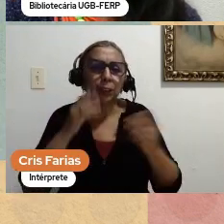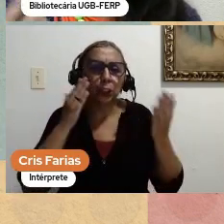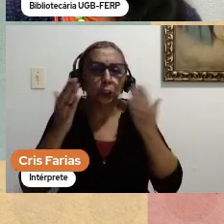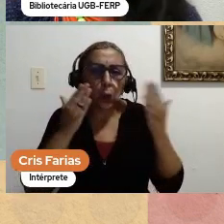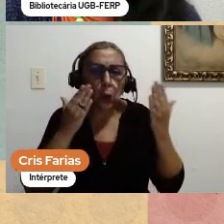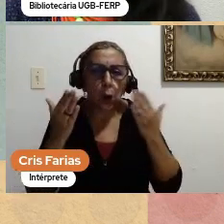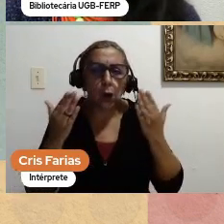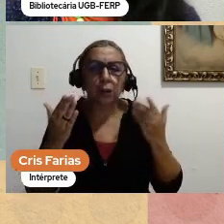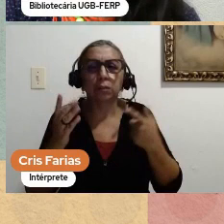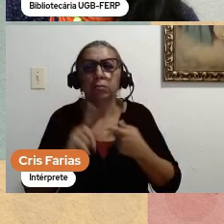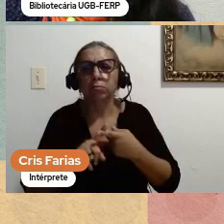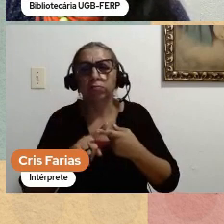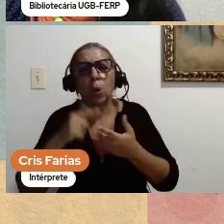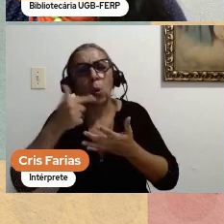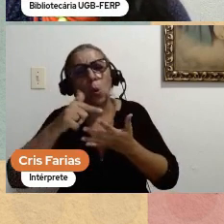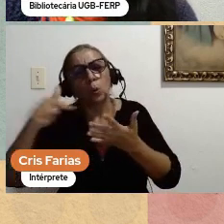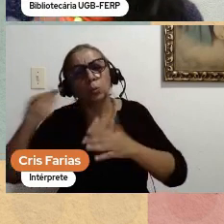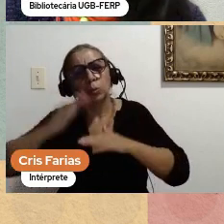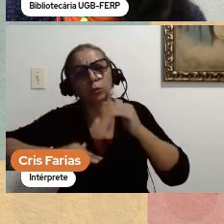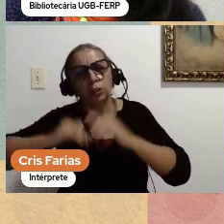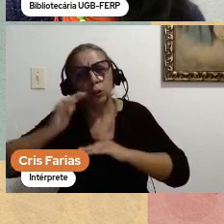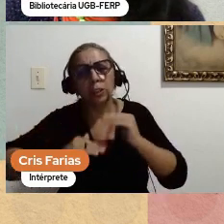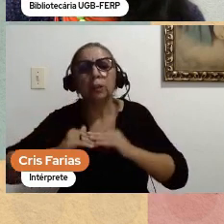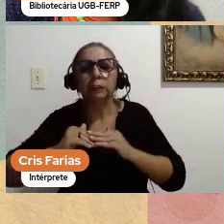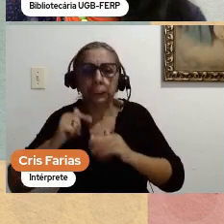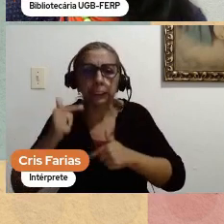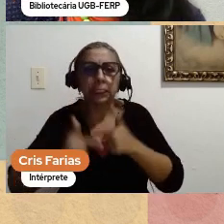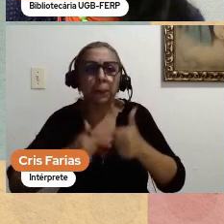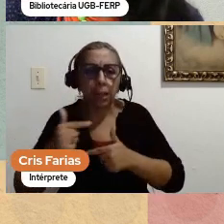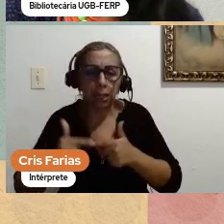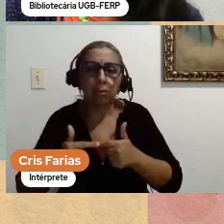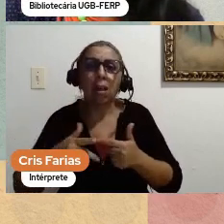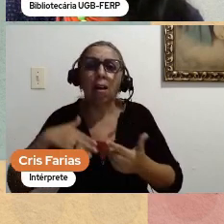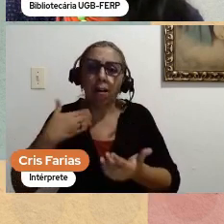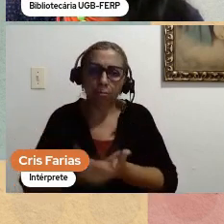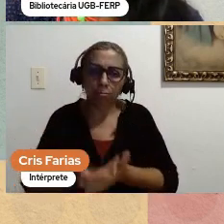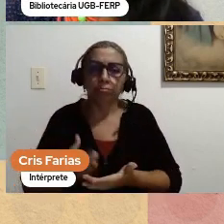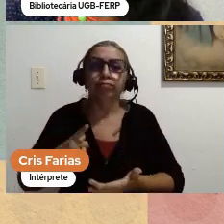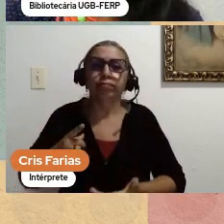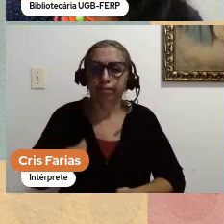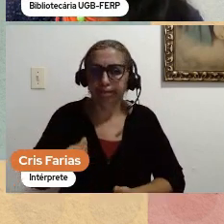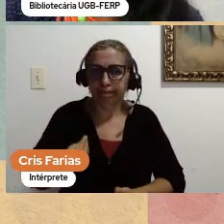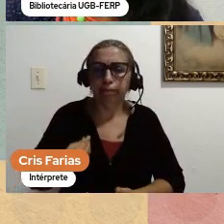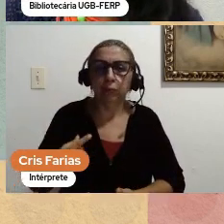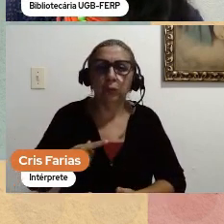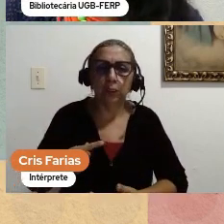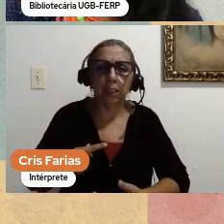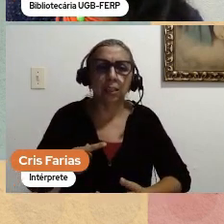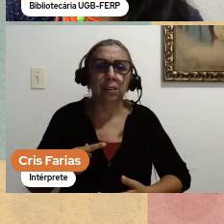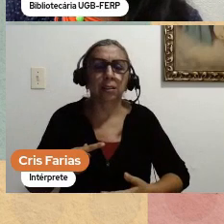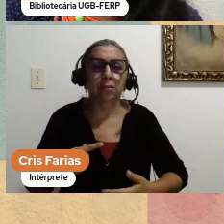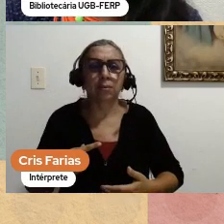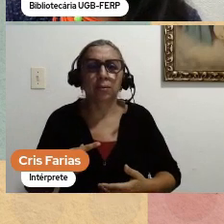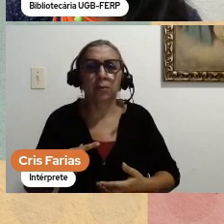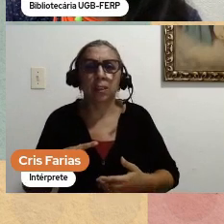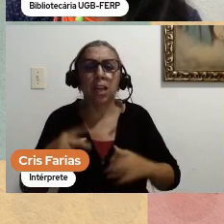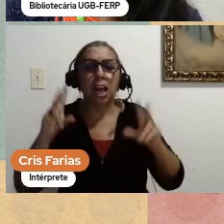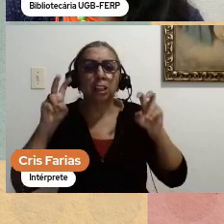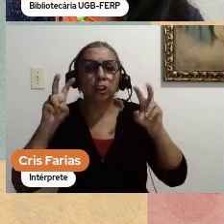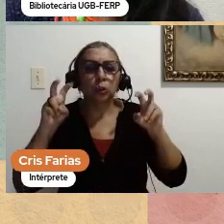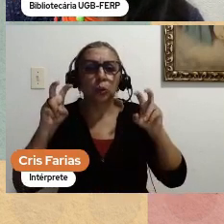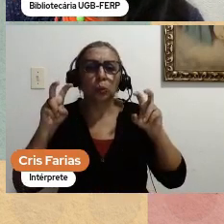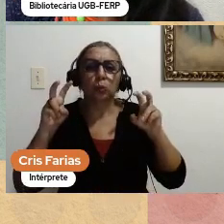psicólogos, e tantos outros profissionais que trabalharam e trabalham com os assuntos que